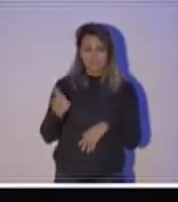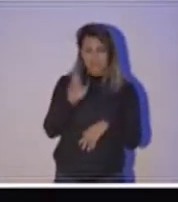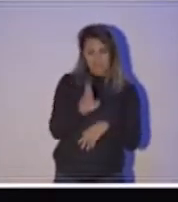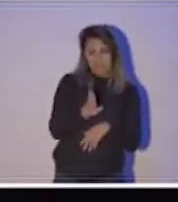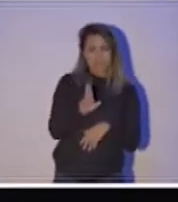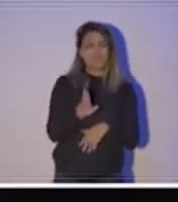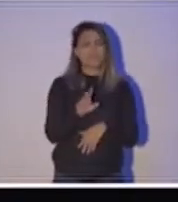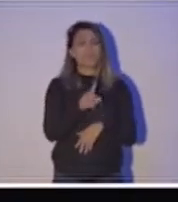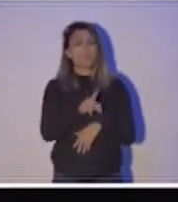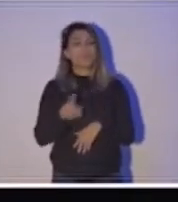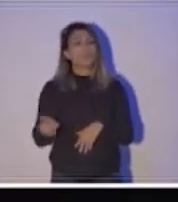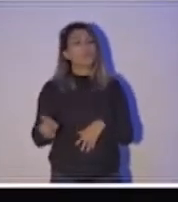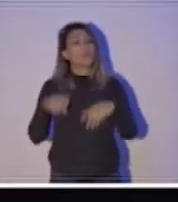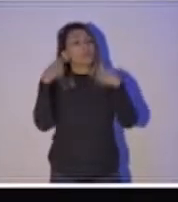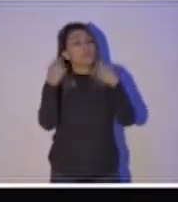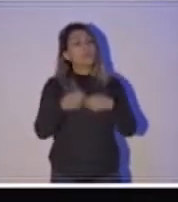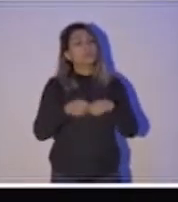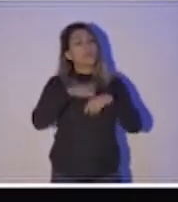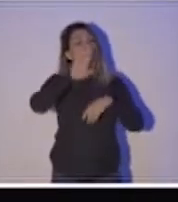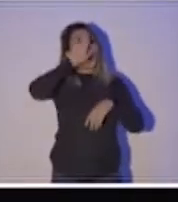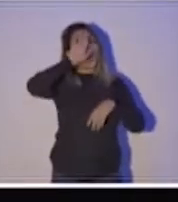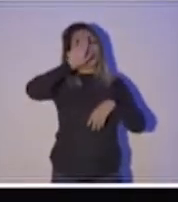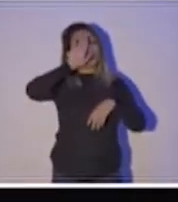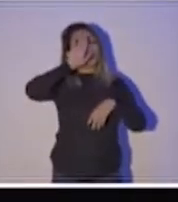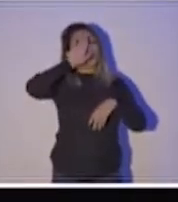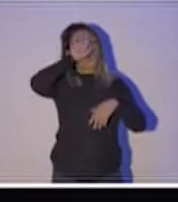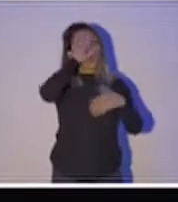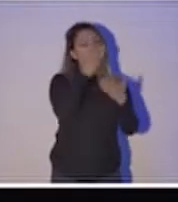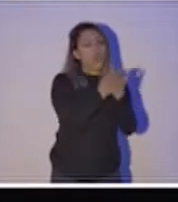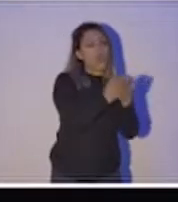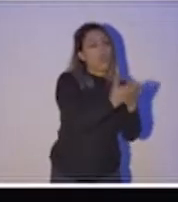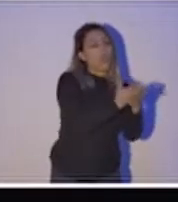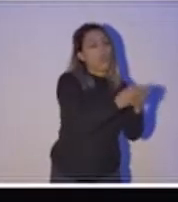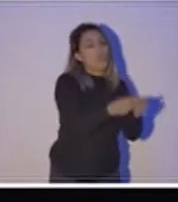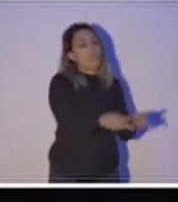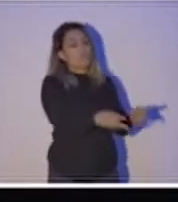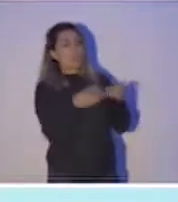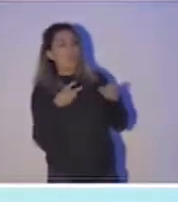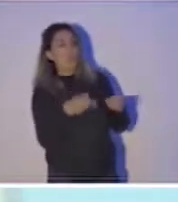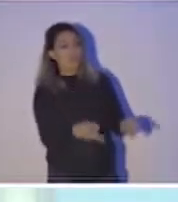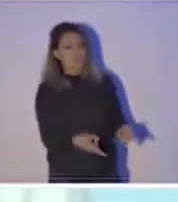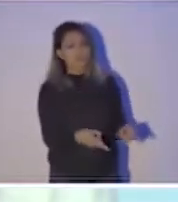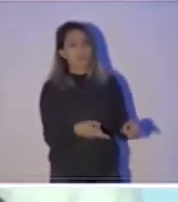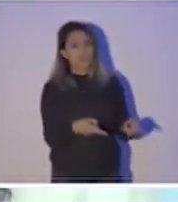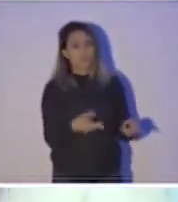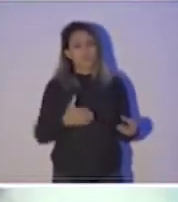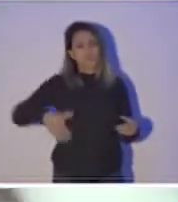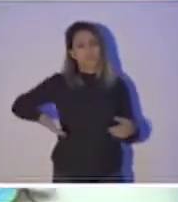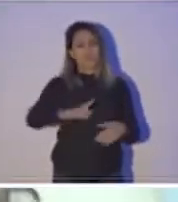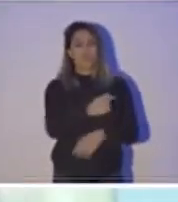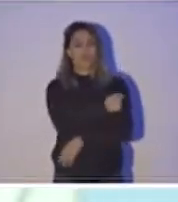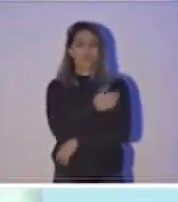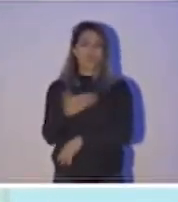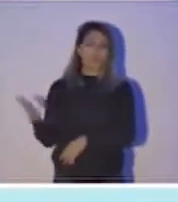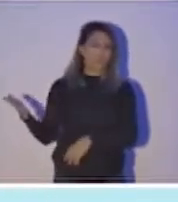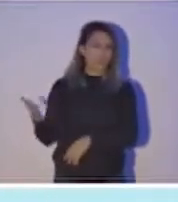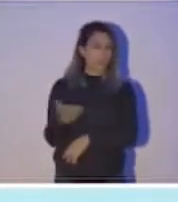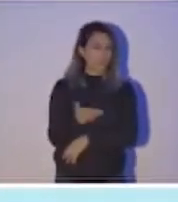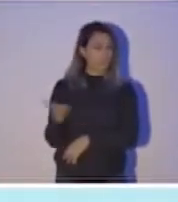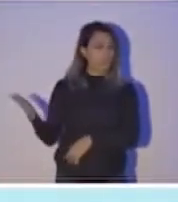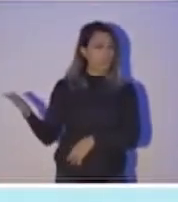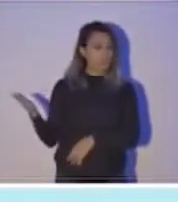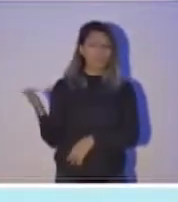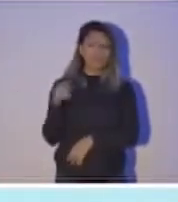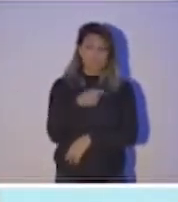o professor Rodolfo, ele passa essa confiança para a gente. Ele dá o nosso espaço, da gente dar nossas opiniões, de a gente poder